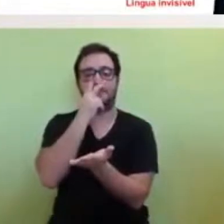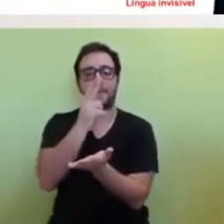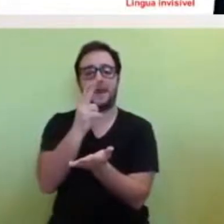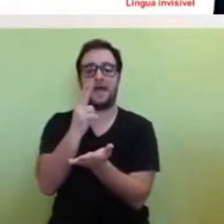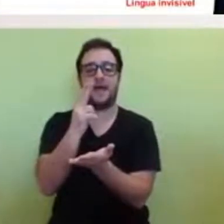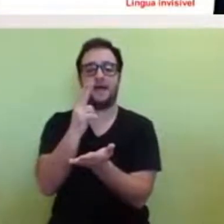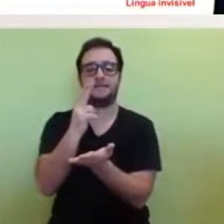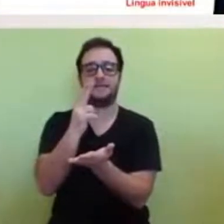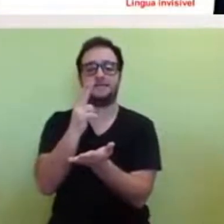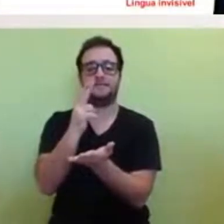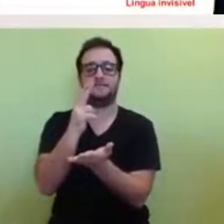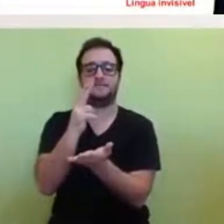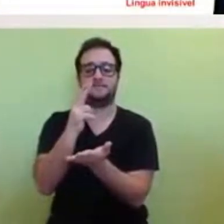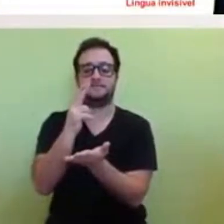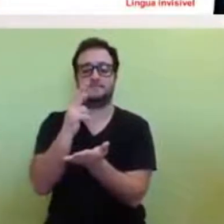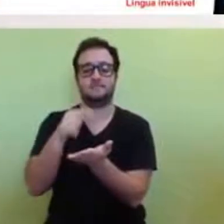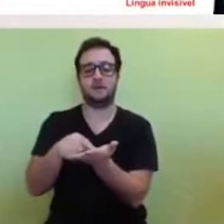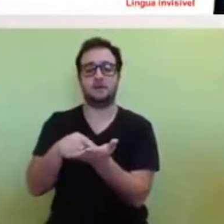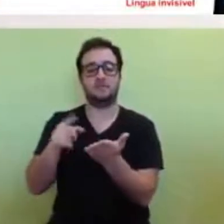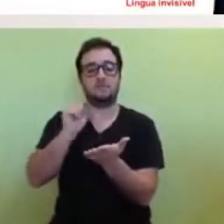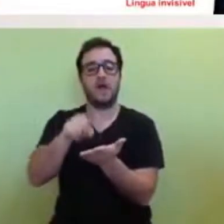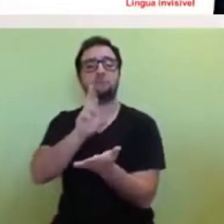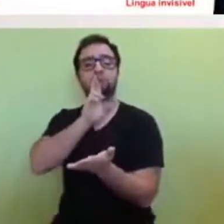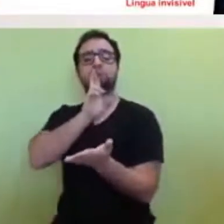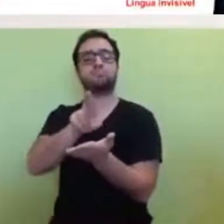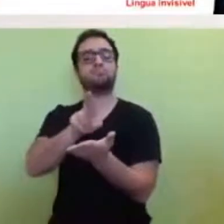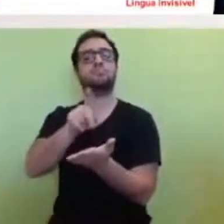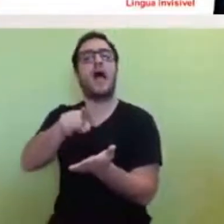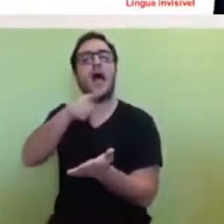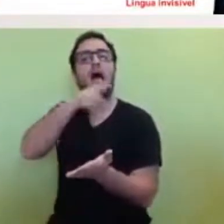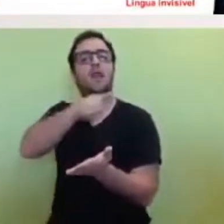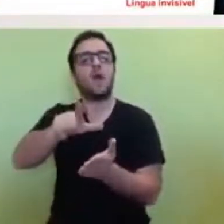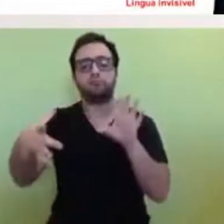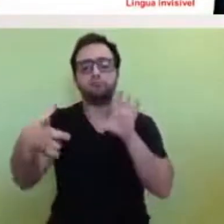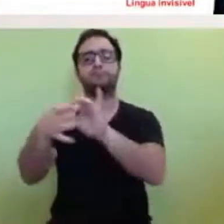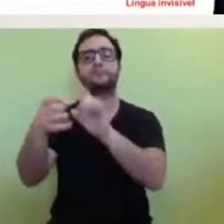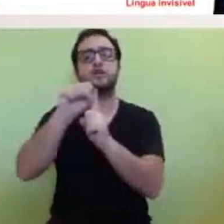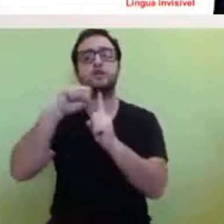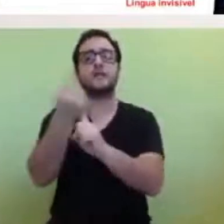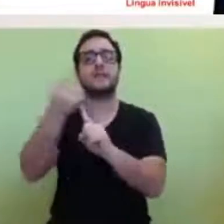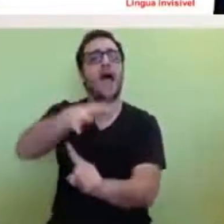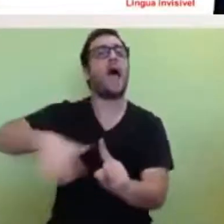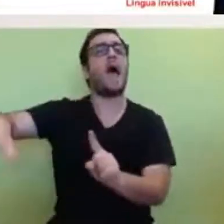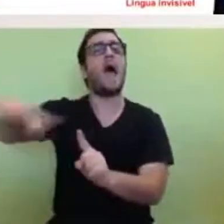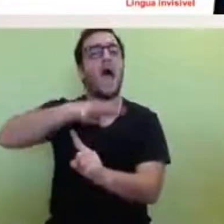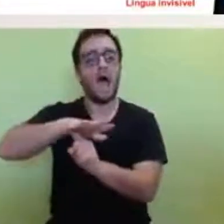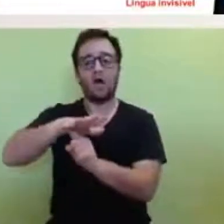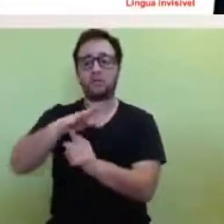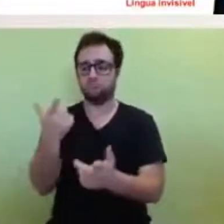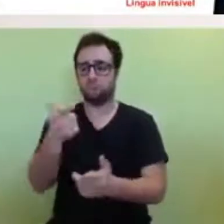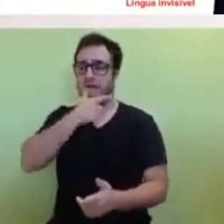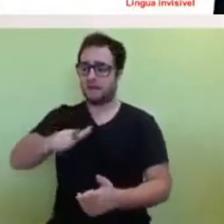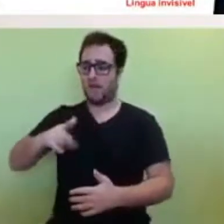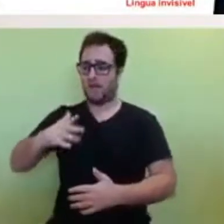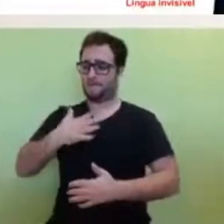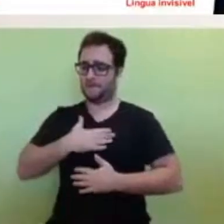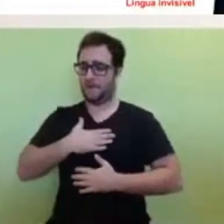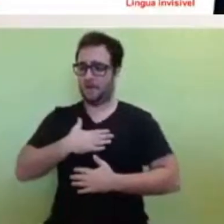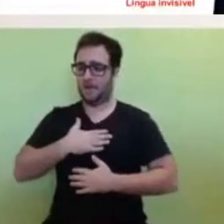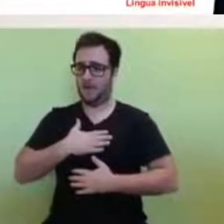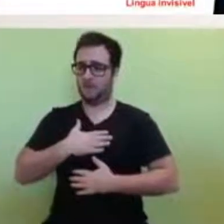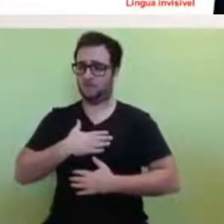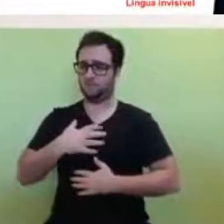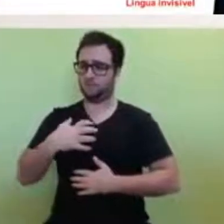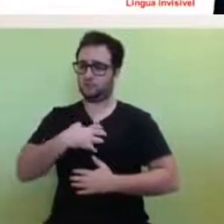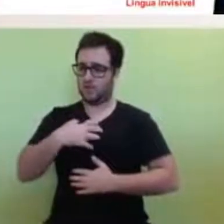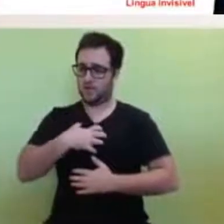social. Você conseguir representar a sua língua, o seu modo de pensar e registrar isso no